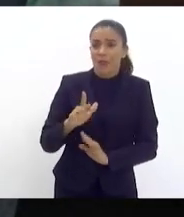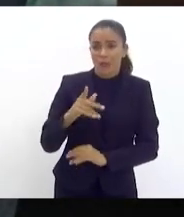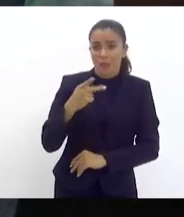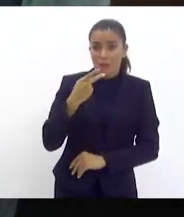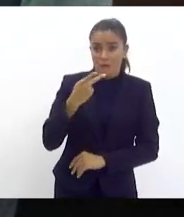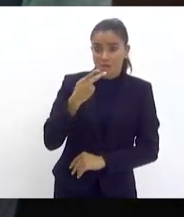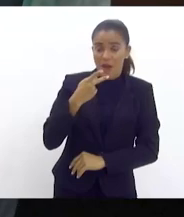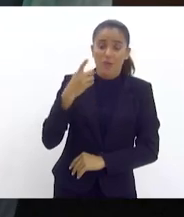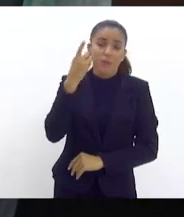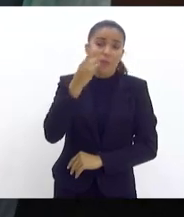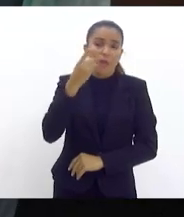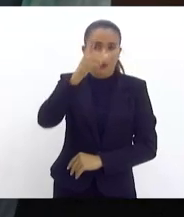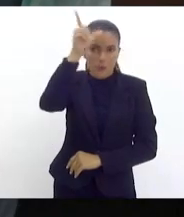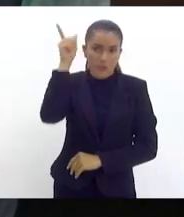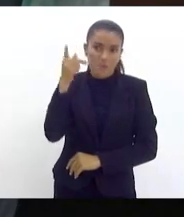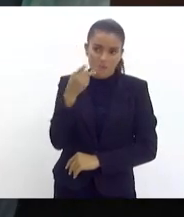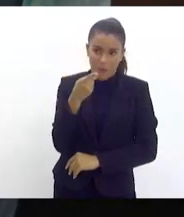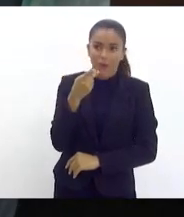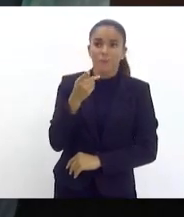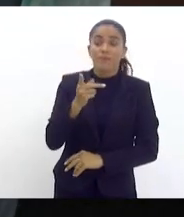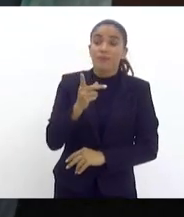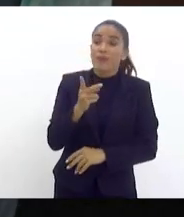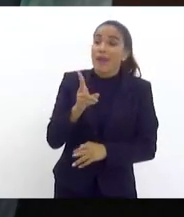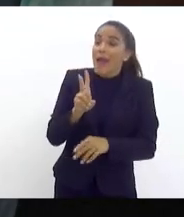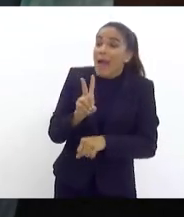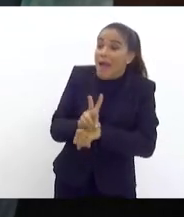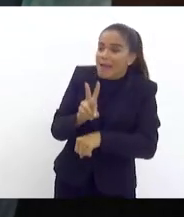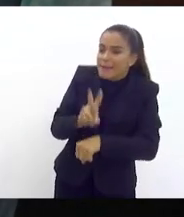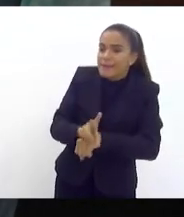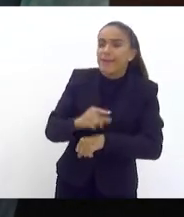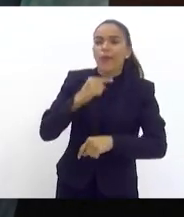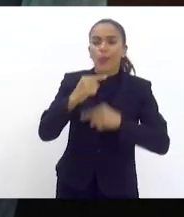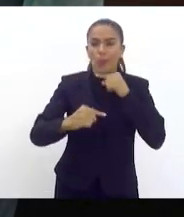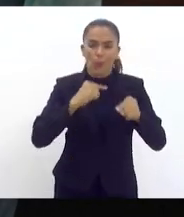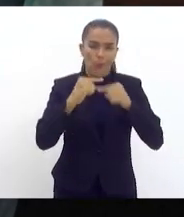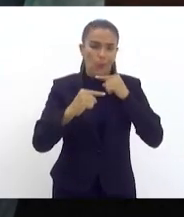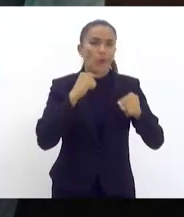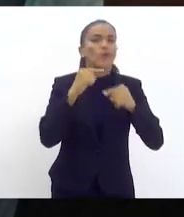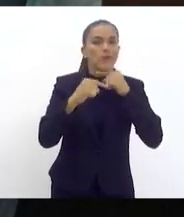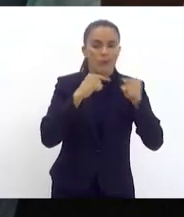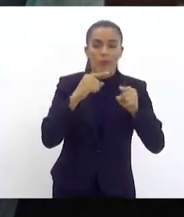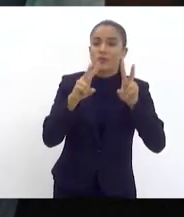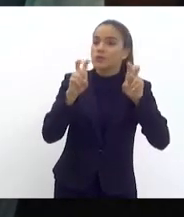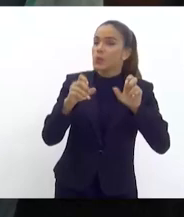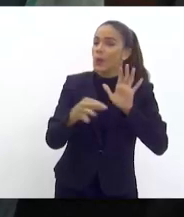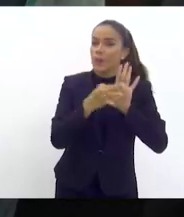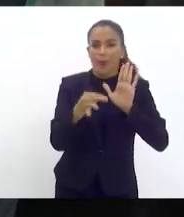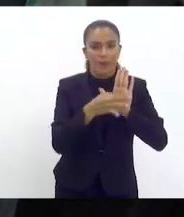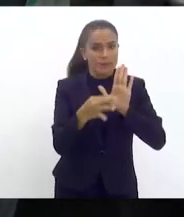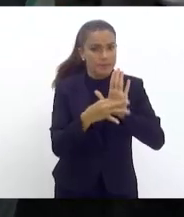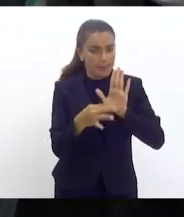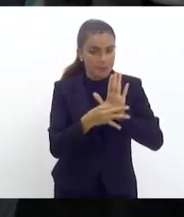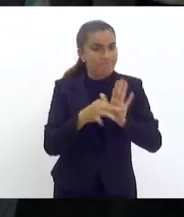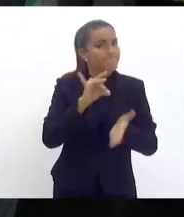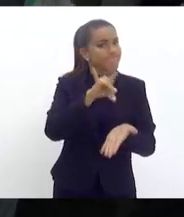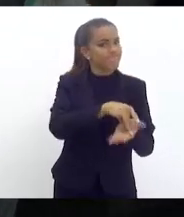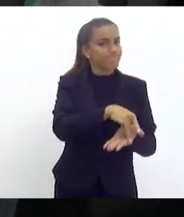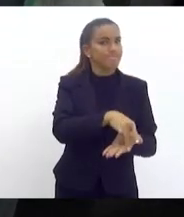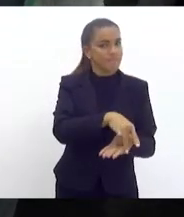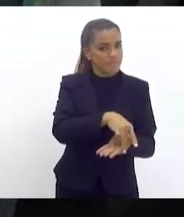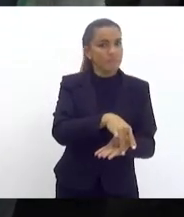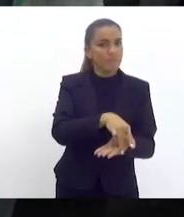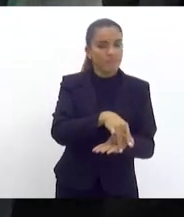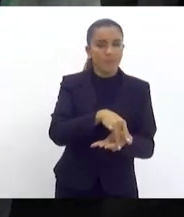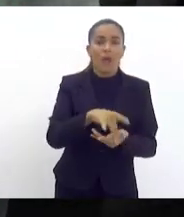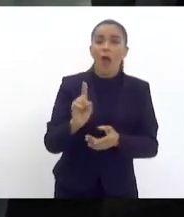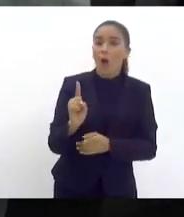Paulo. Há ainda aqui uma grande dúvida sobre essa questão do parecer. De fato,